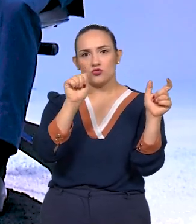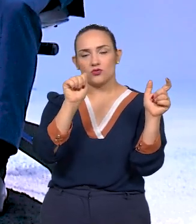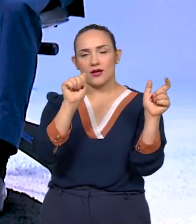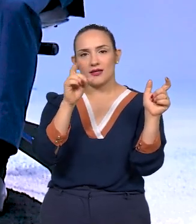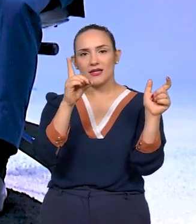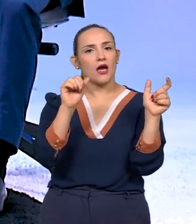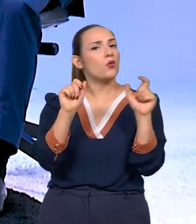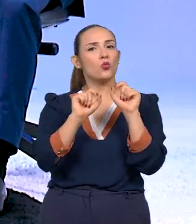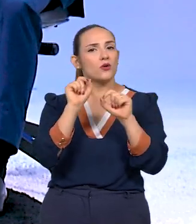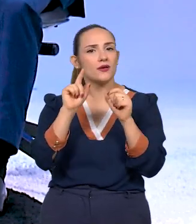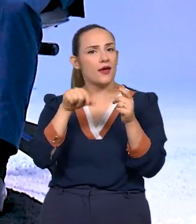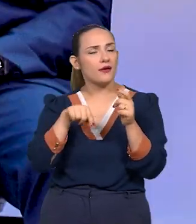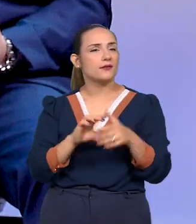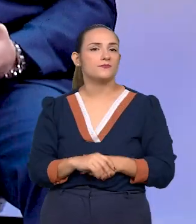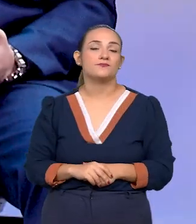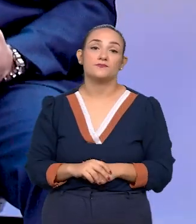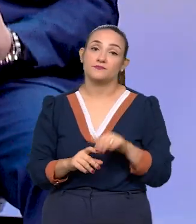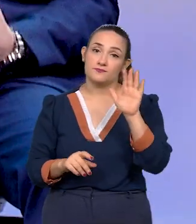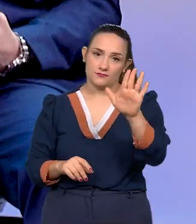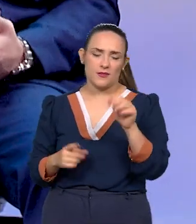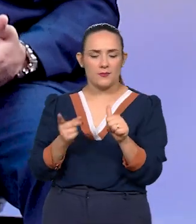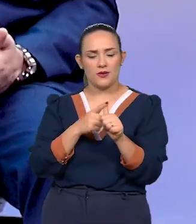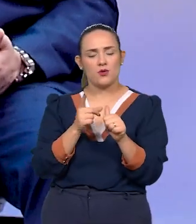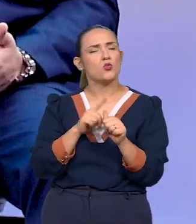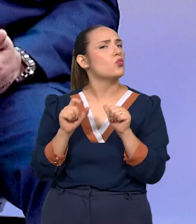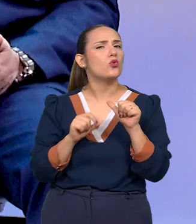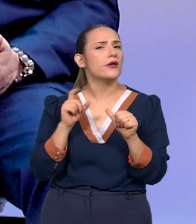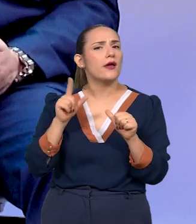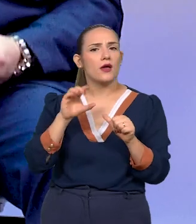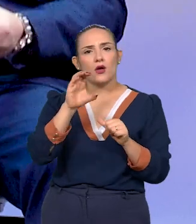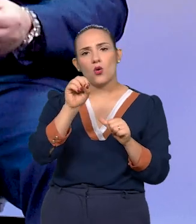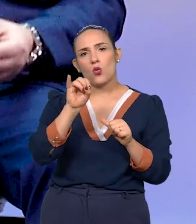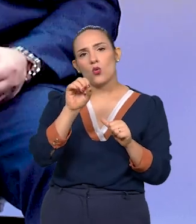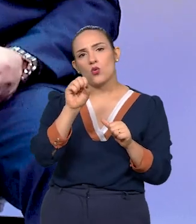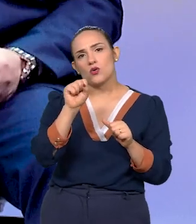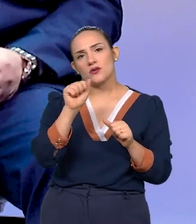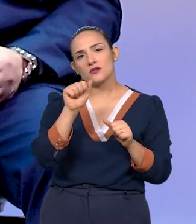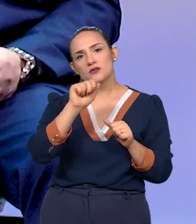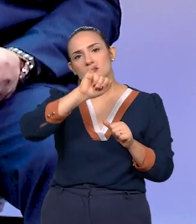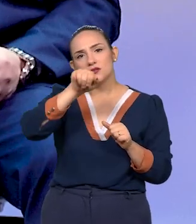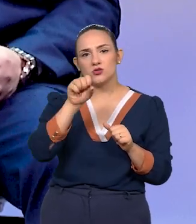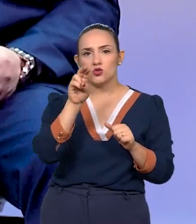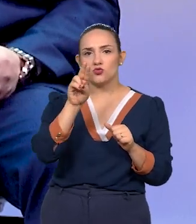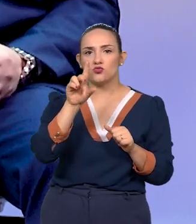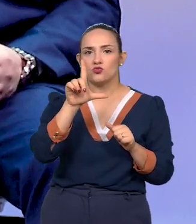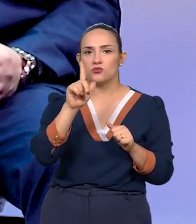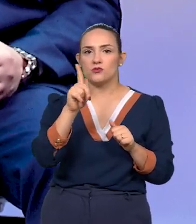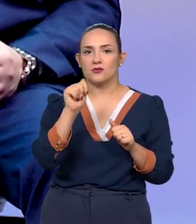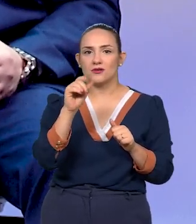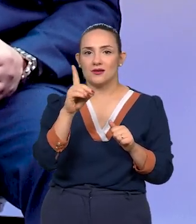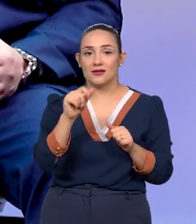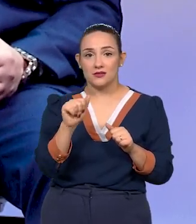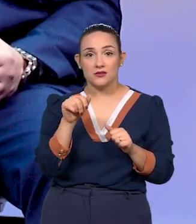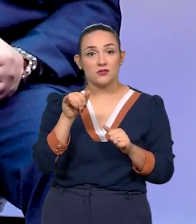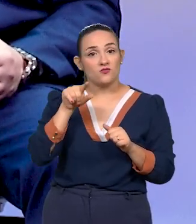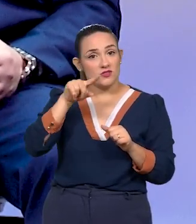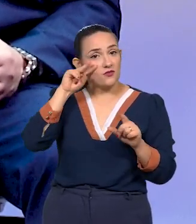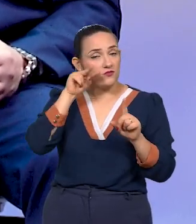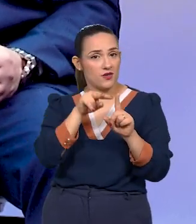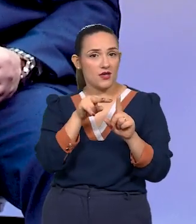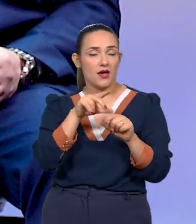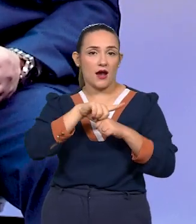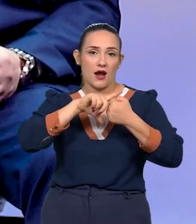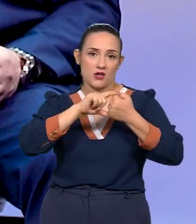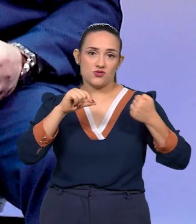é uma coisa julgada? Vamos lá. Primeiro ponto, o que é coisa julgada? Coisa julgada, se você analisar o artigo 502